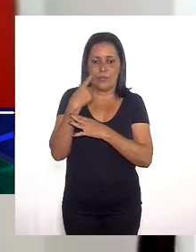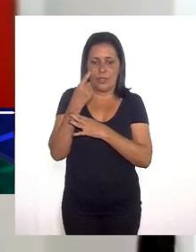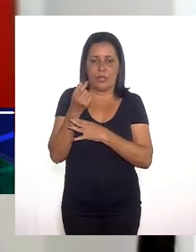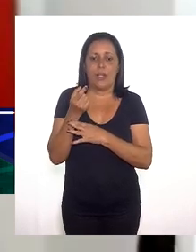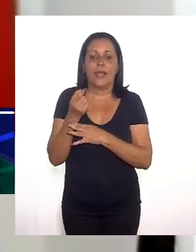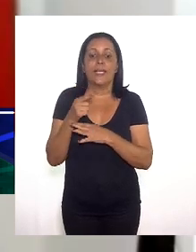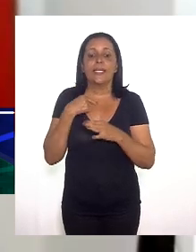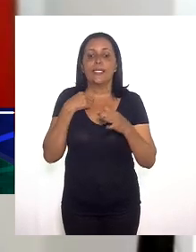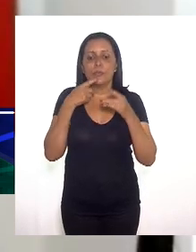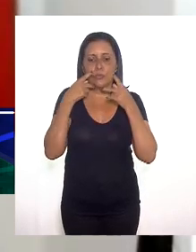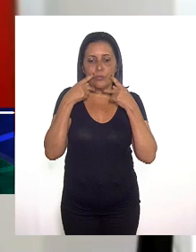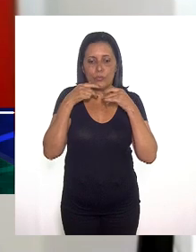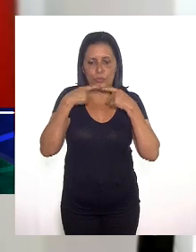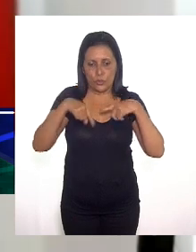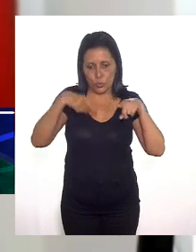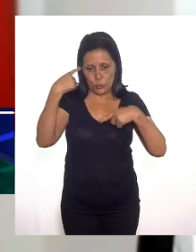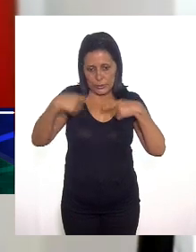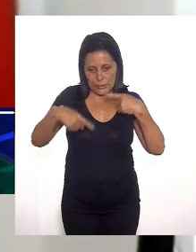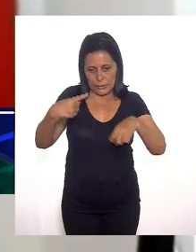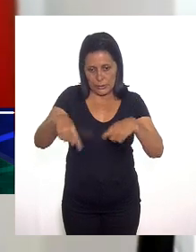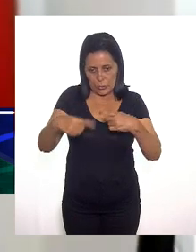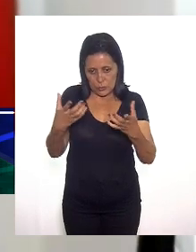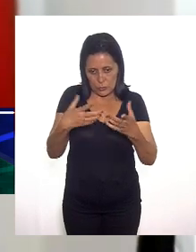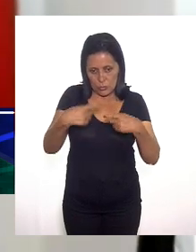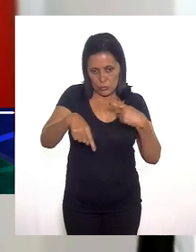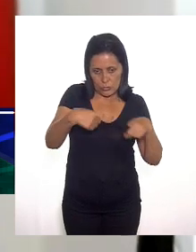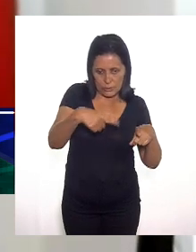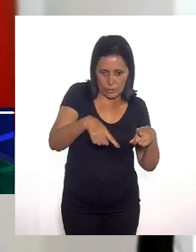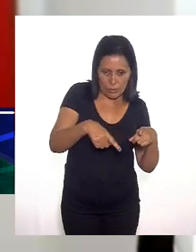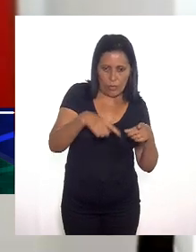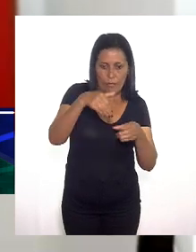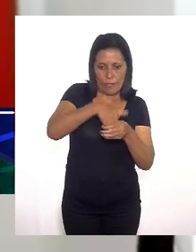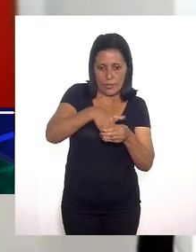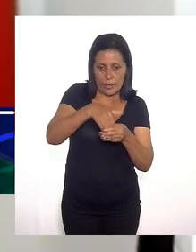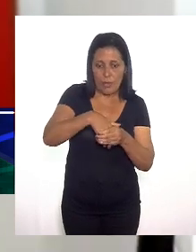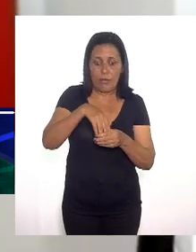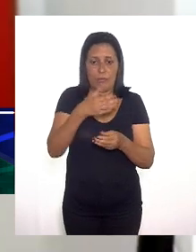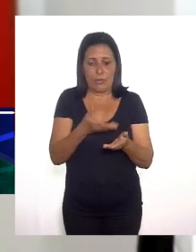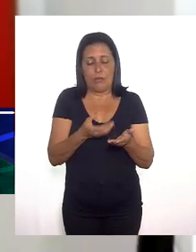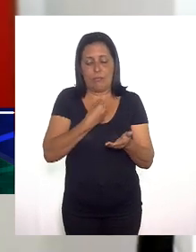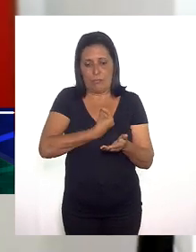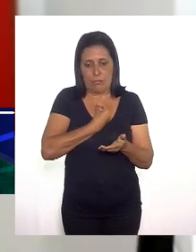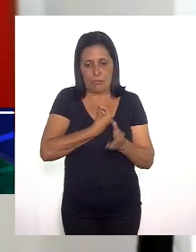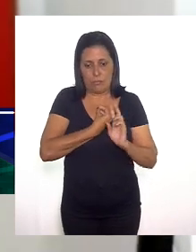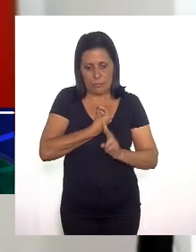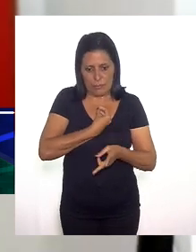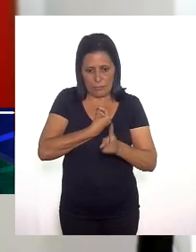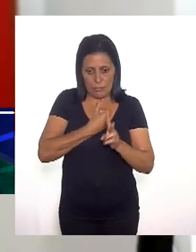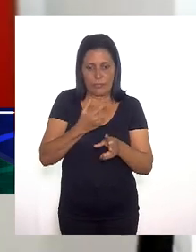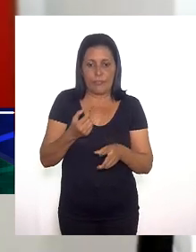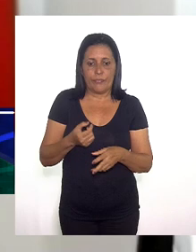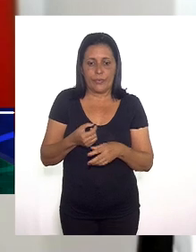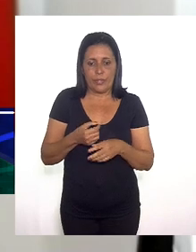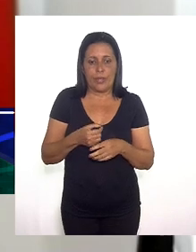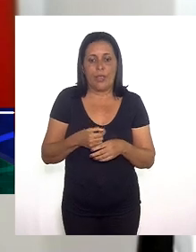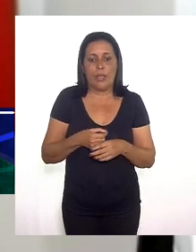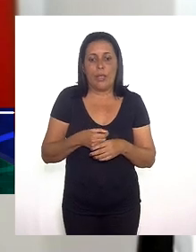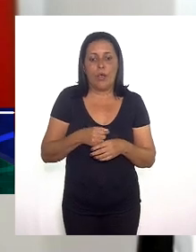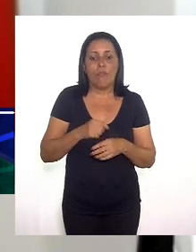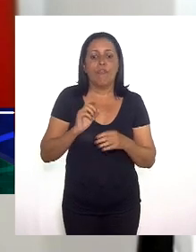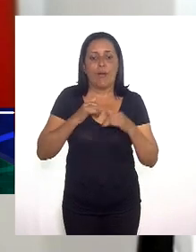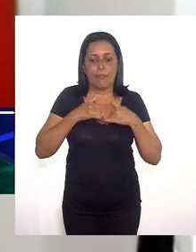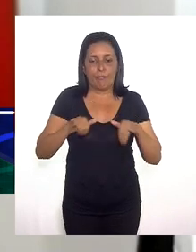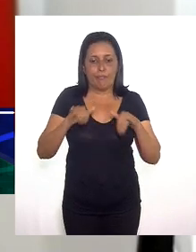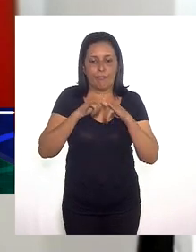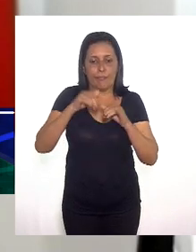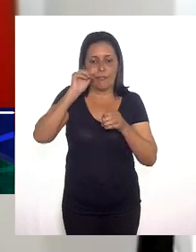Em discussão, não havendo que queira discutir, encerrada a discussão, em votação, os senhores que aprovam permaneçam como estão. Aprovado vai a promulgação com voto